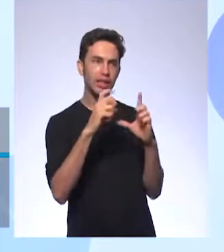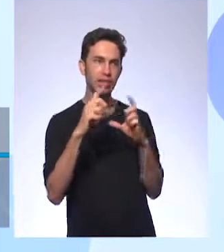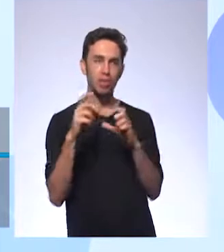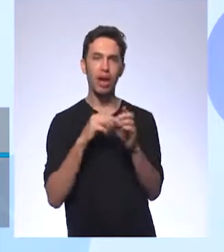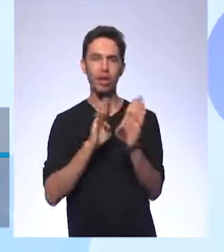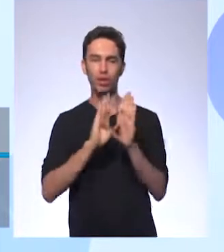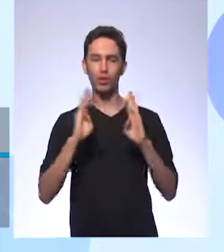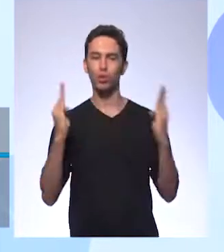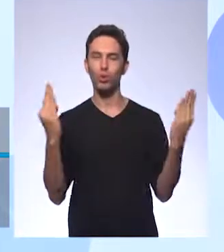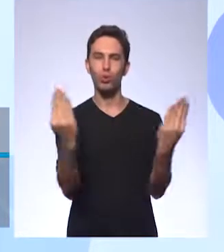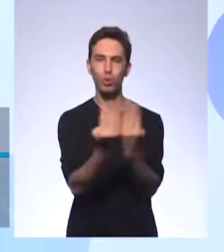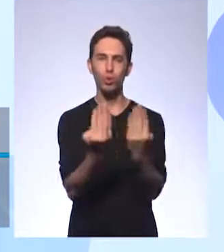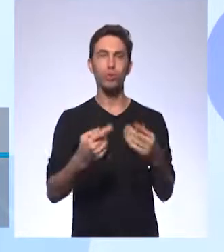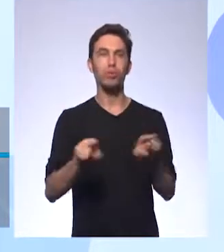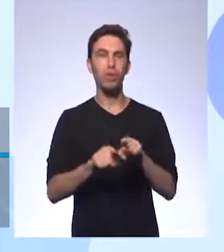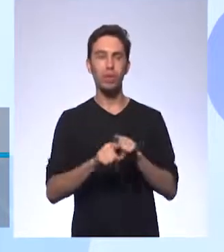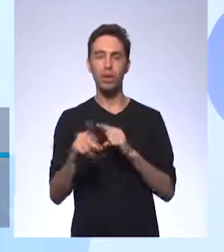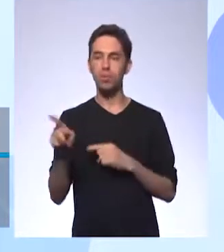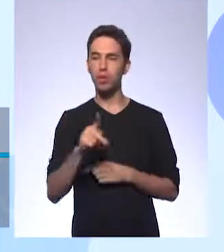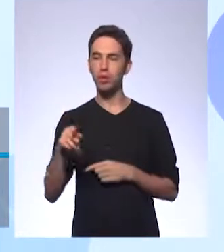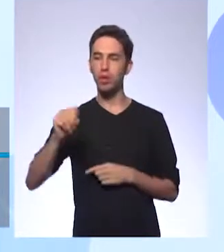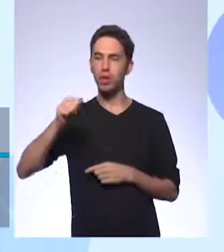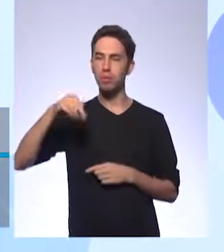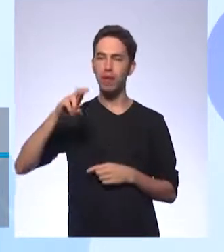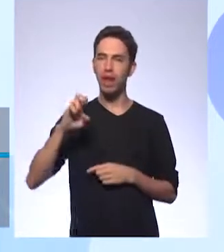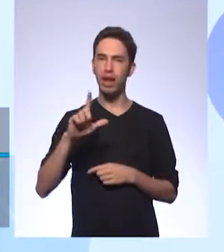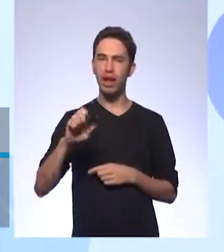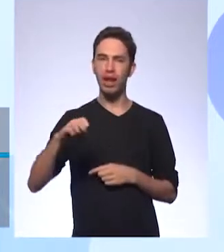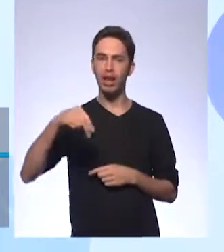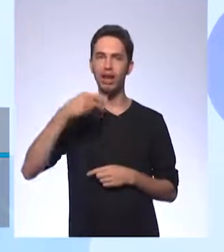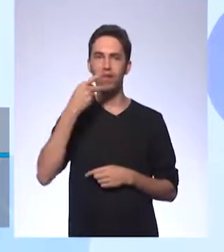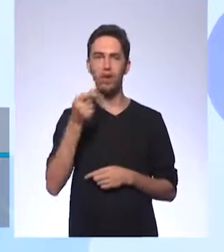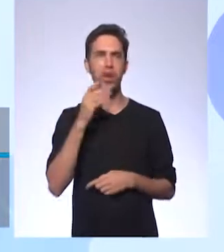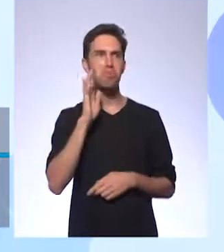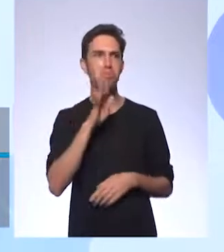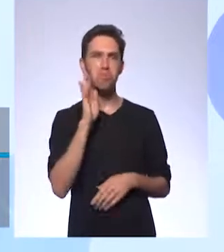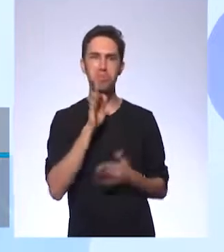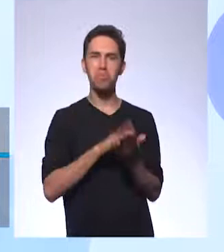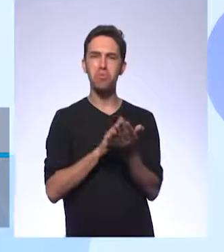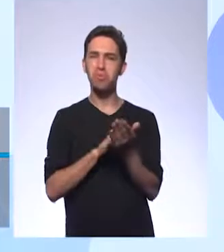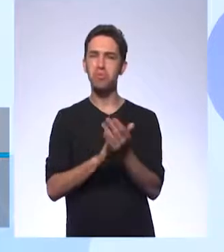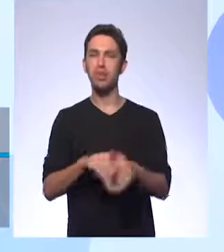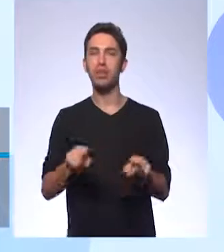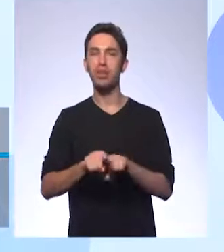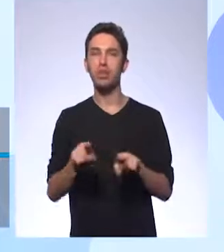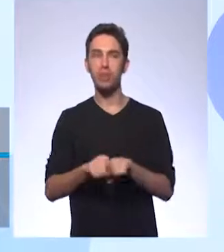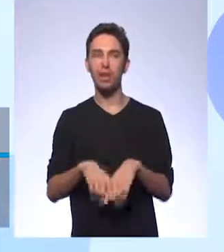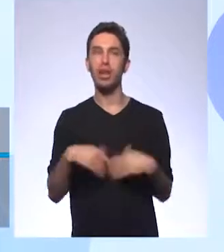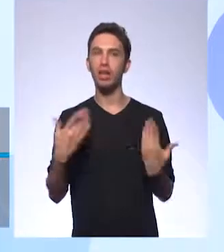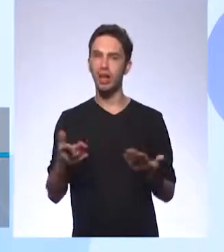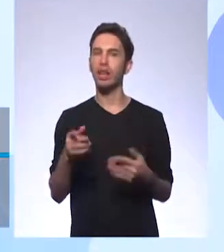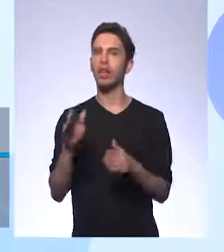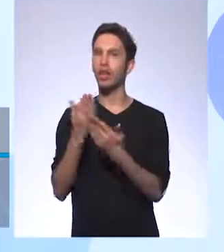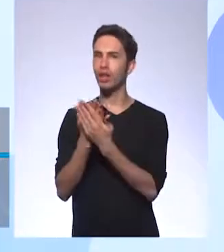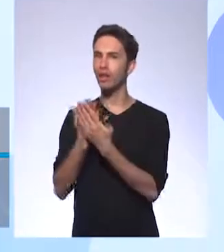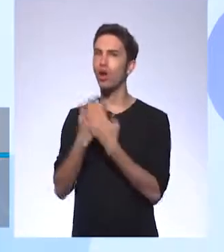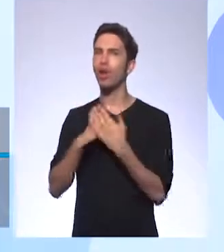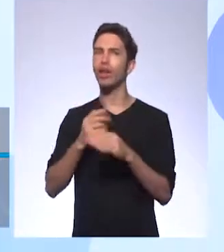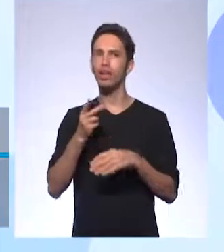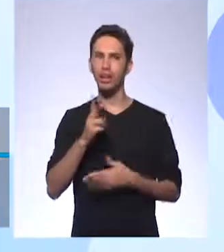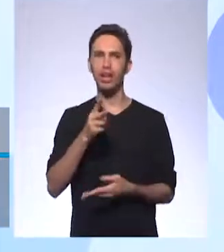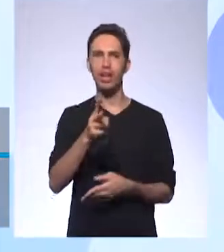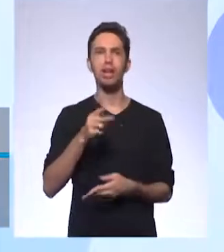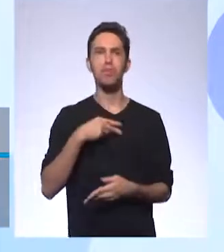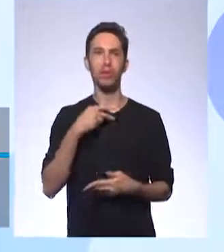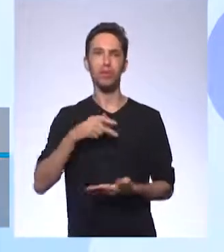achou lindo. A Pro Marlene, parabéns, muito legal. Inclusive, a escola PEI Teresa Delta já é uma escola bastante protagonista e Bem